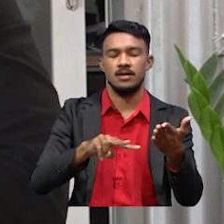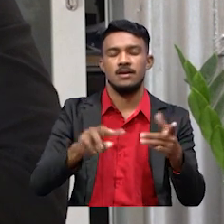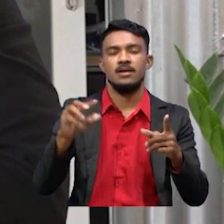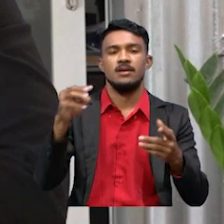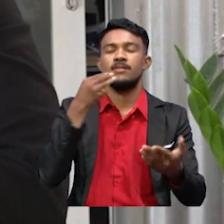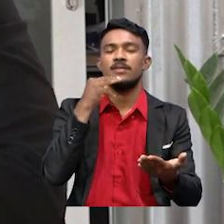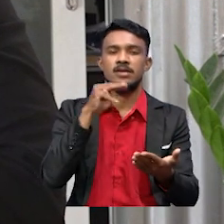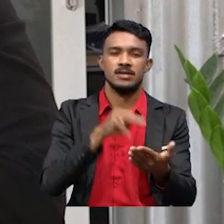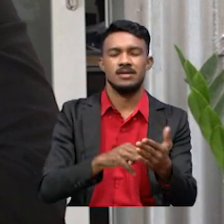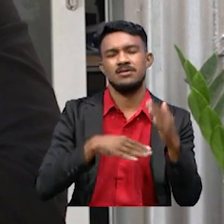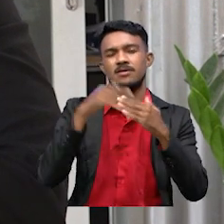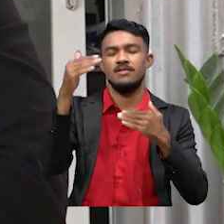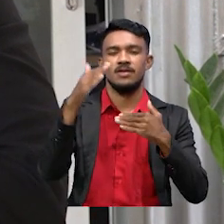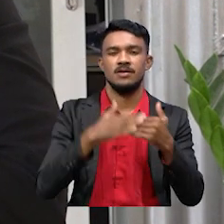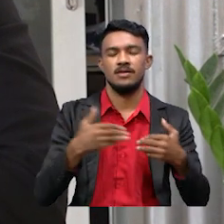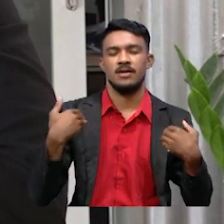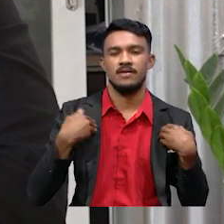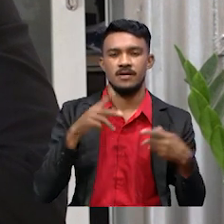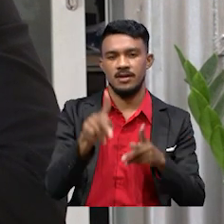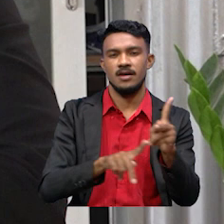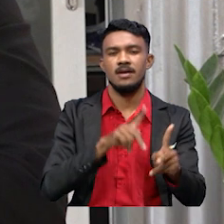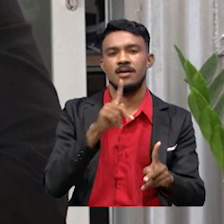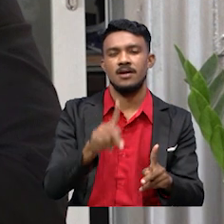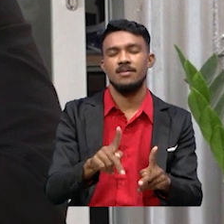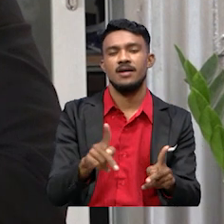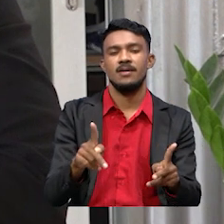mensagem conflito e a povo ni ni alet ne la os